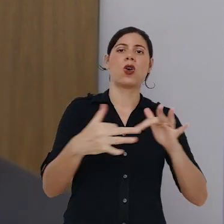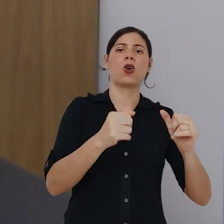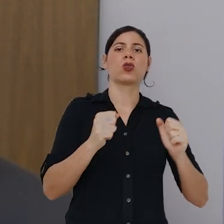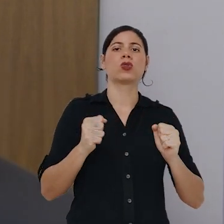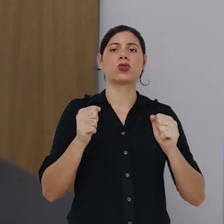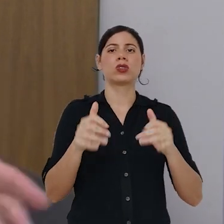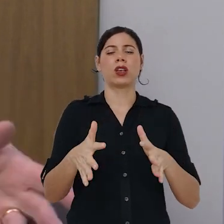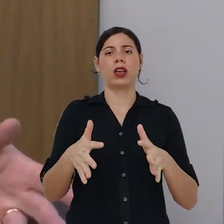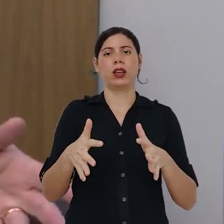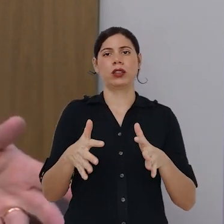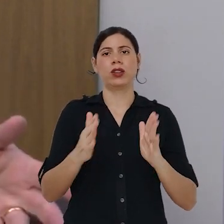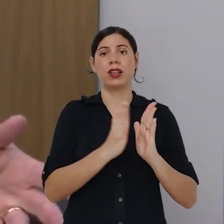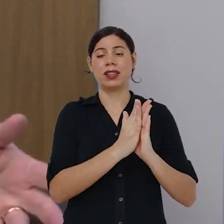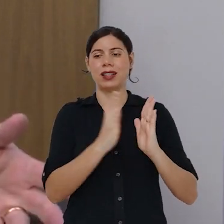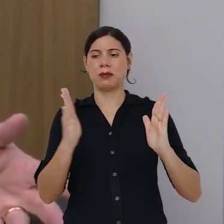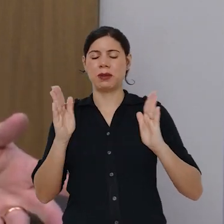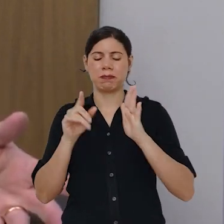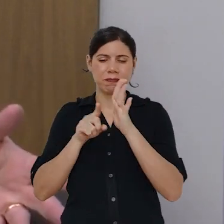da investigação